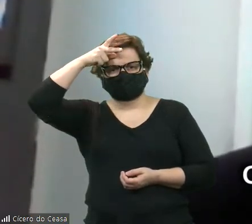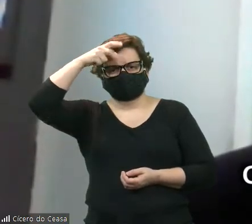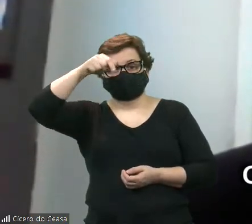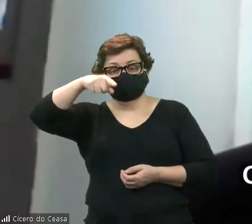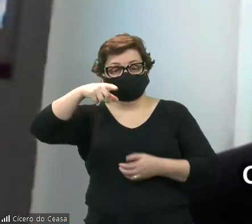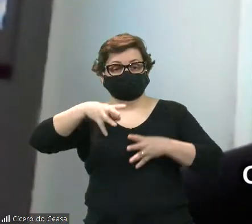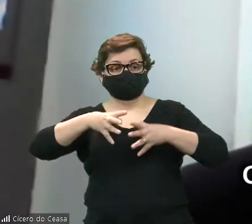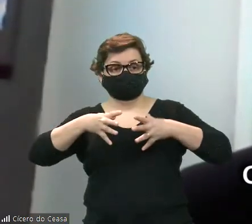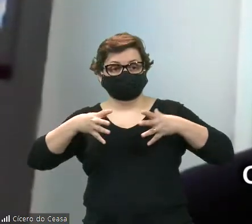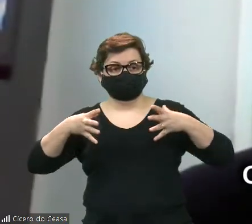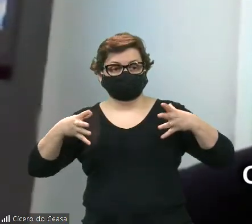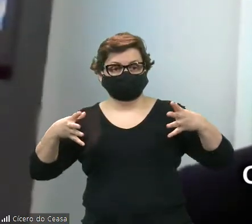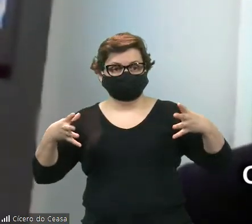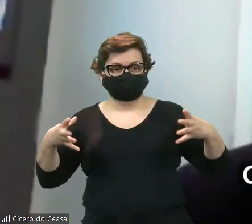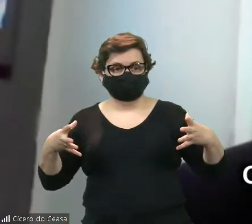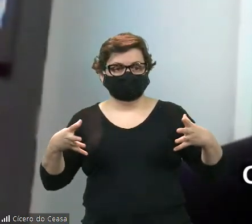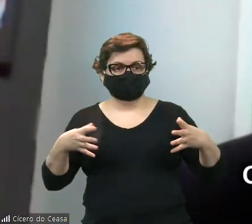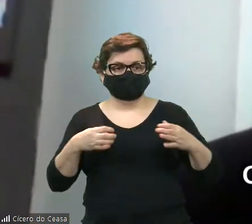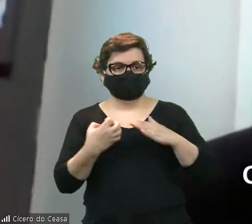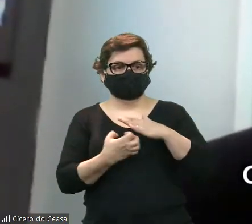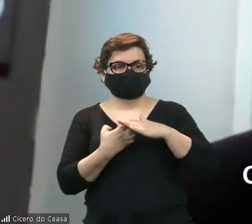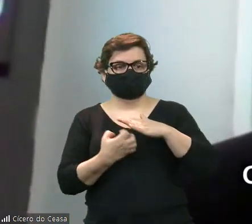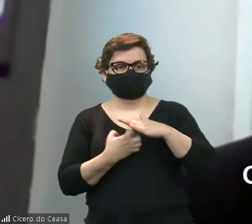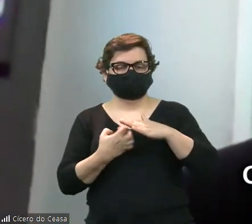imensa empresa